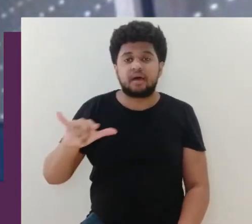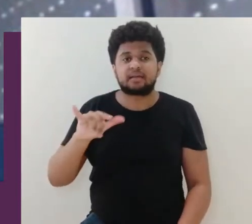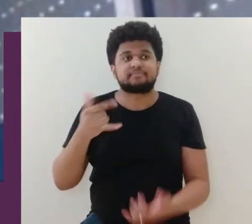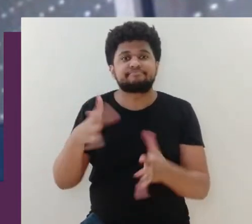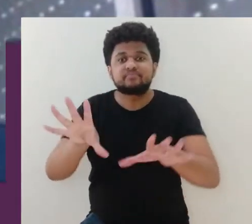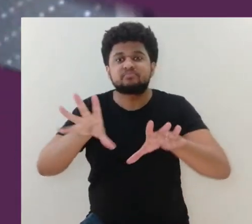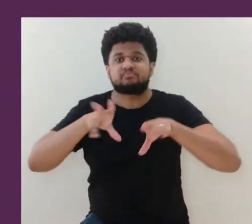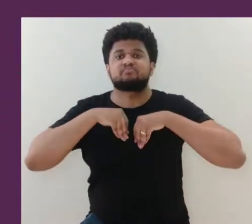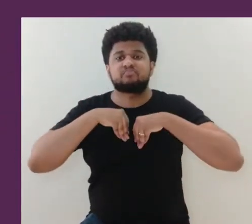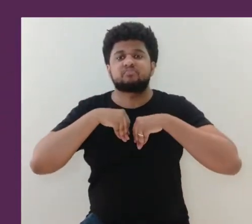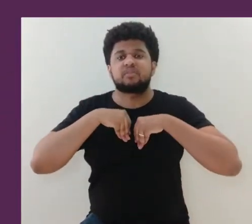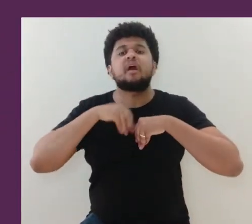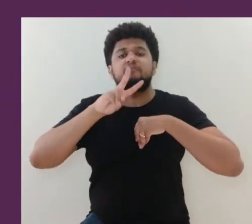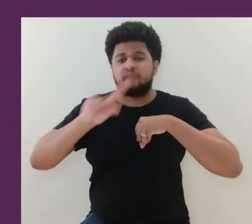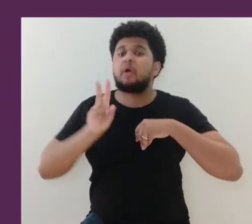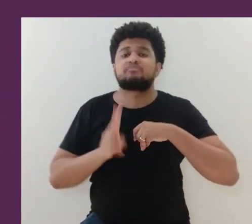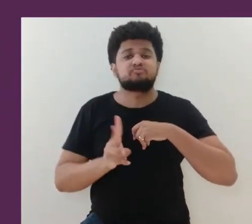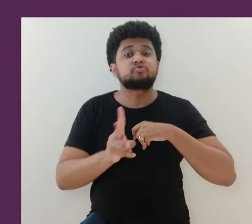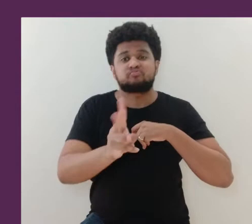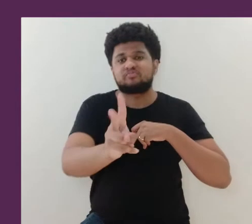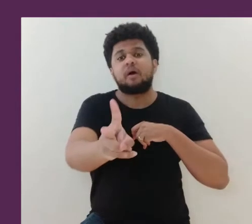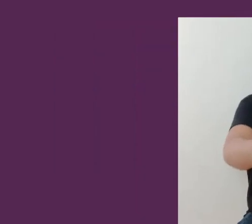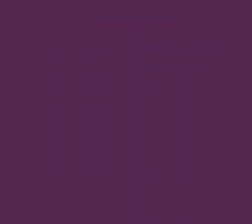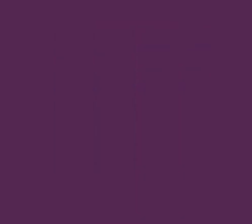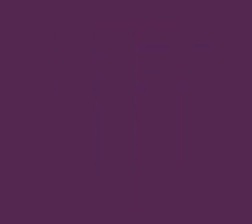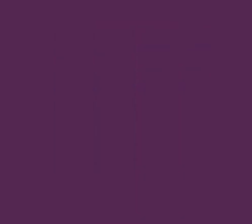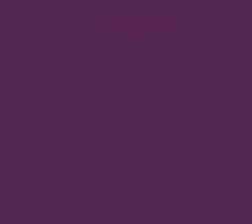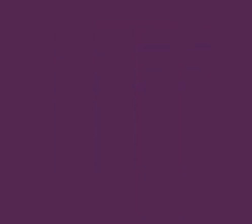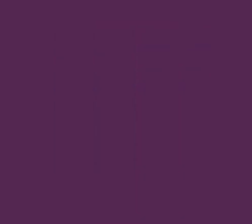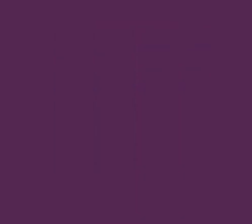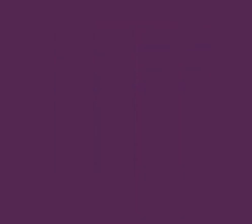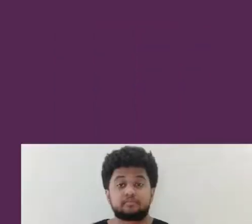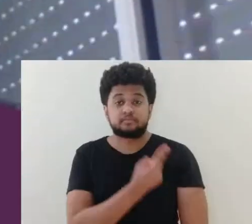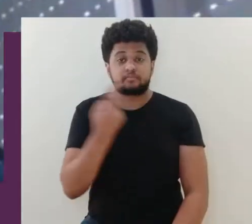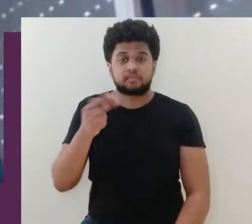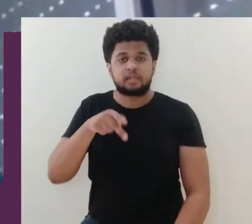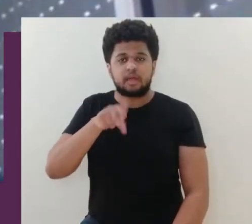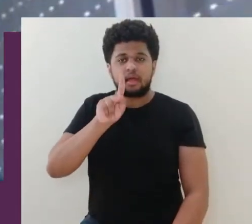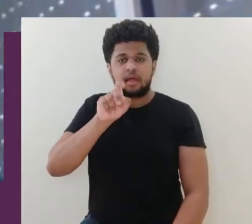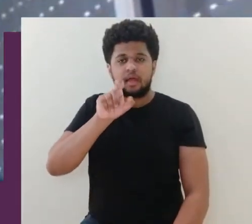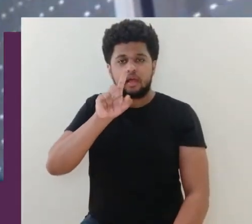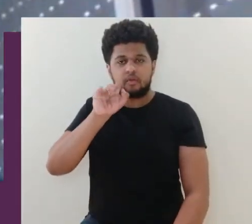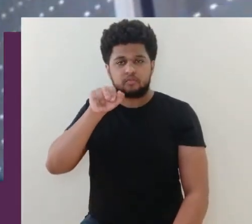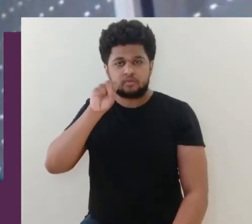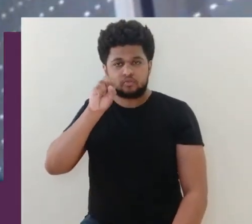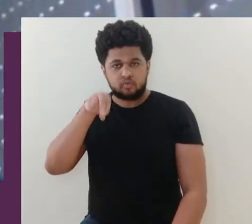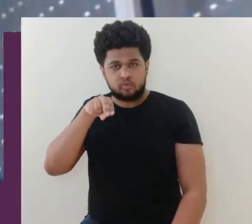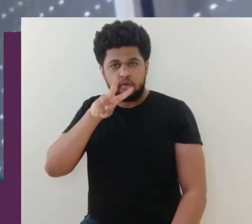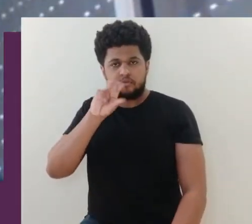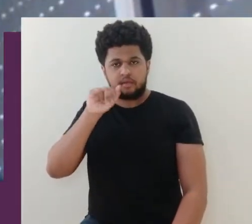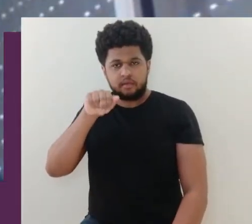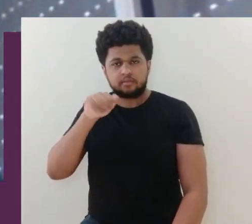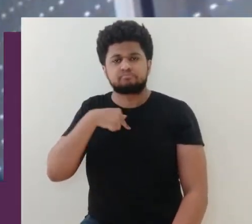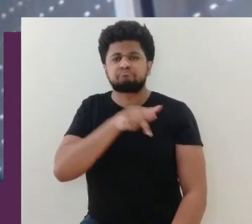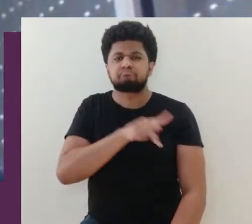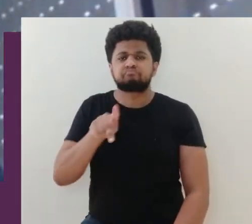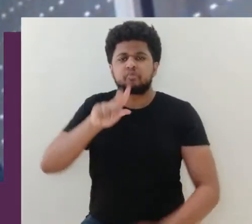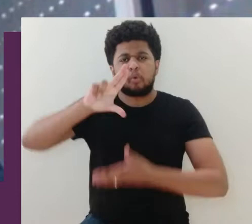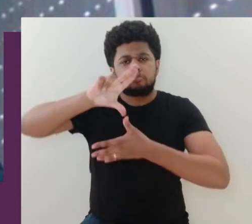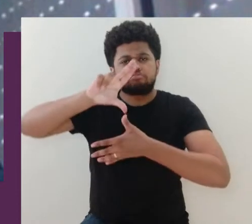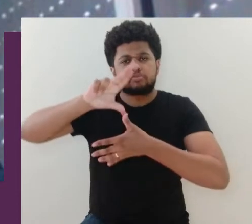vão se infectar, isso vai continuar acontecendo. Meu nome é Kelvin Viana, sou professor da UNILA,